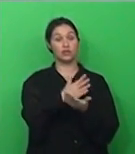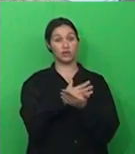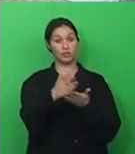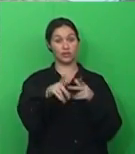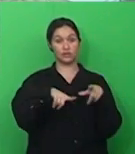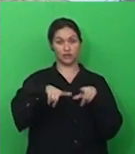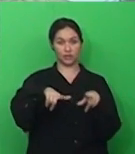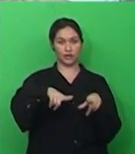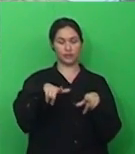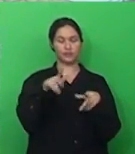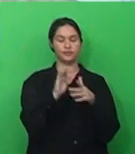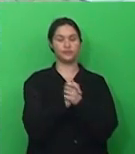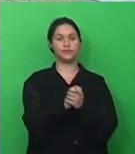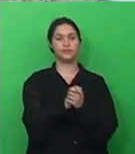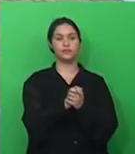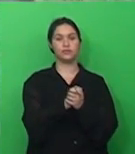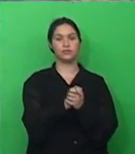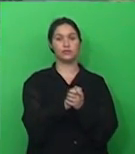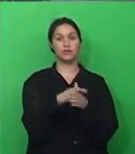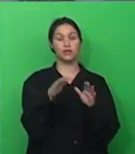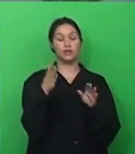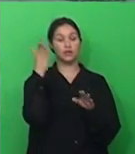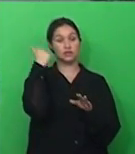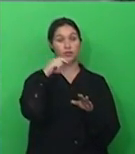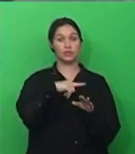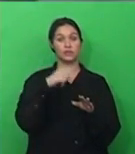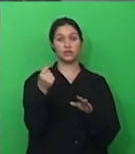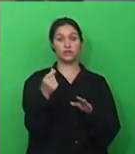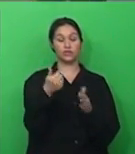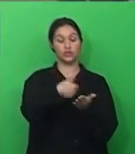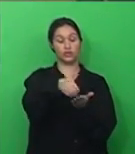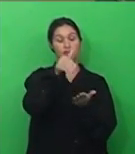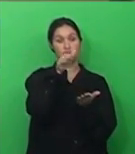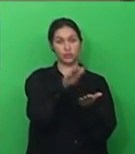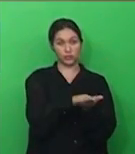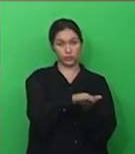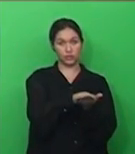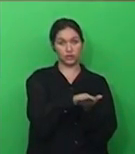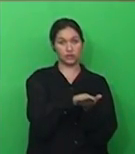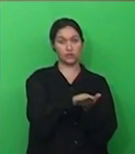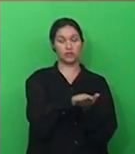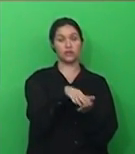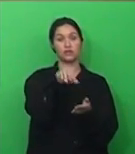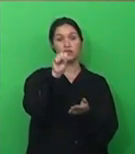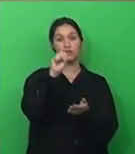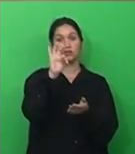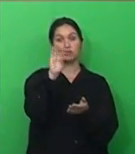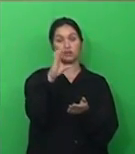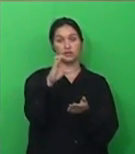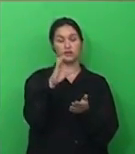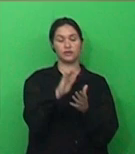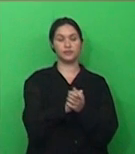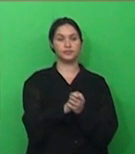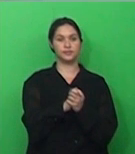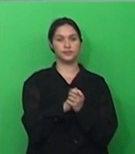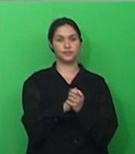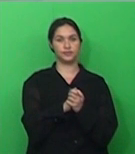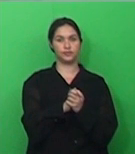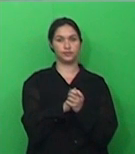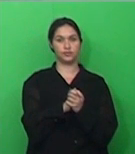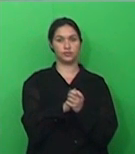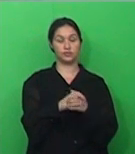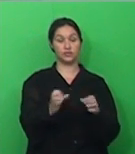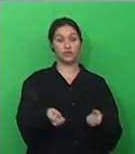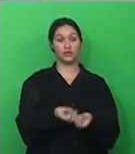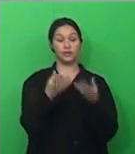recursos das multas, né, da STC, hoje da TTT, né, então